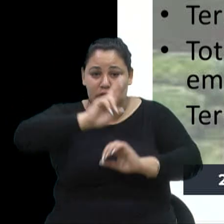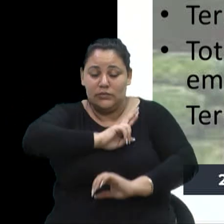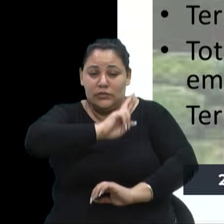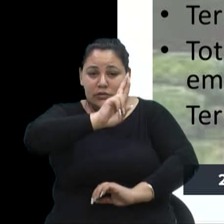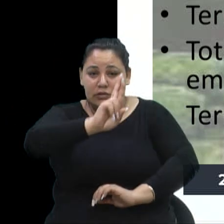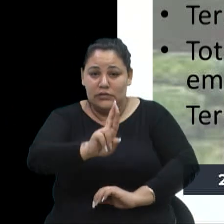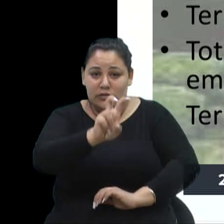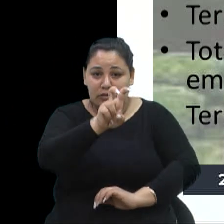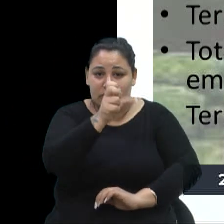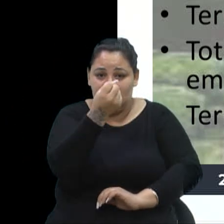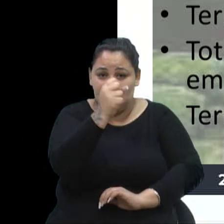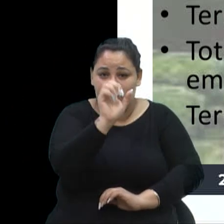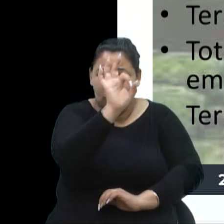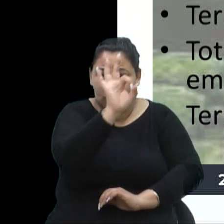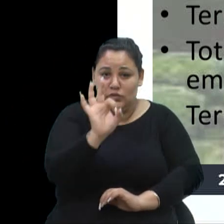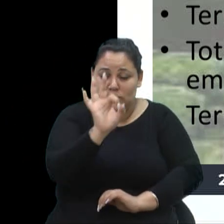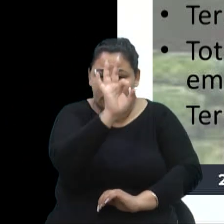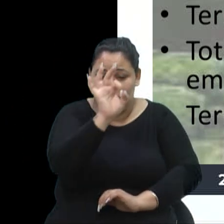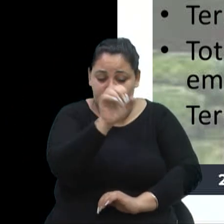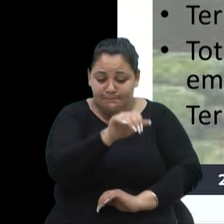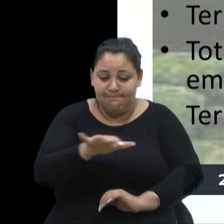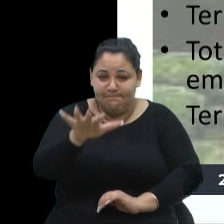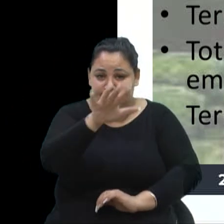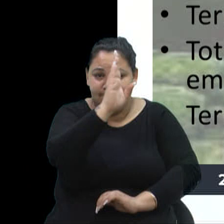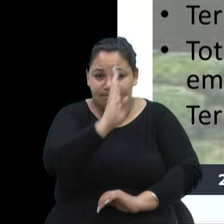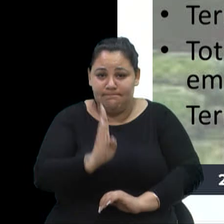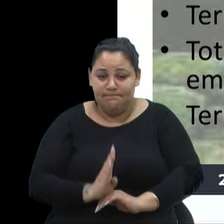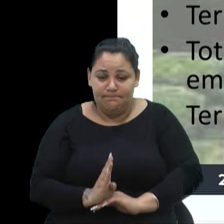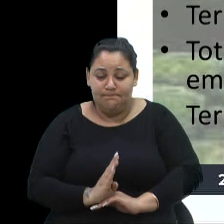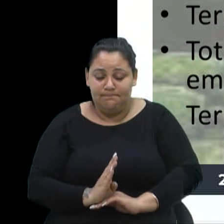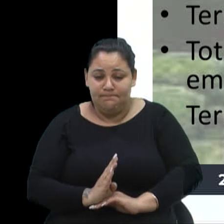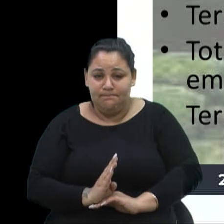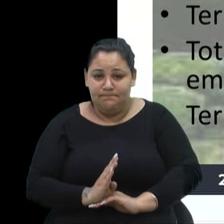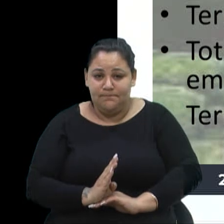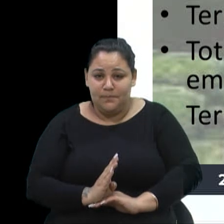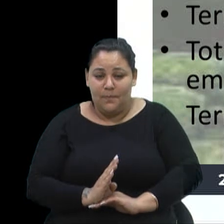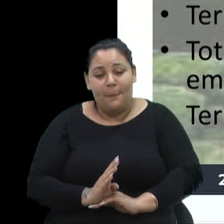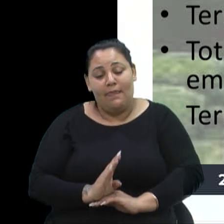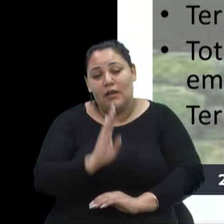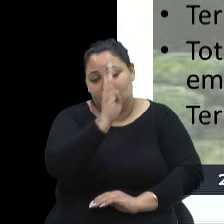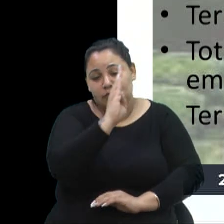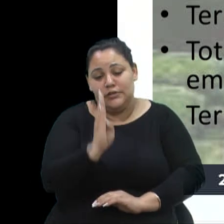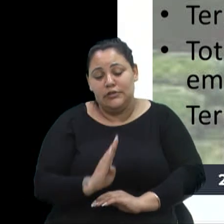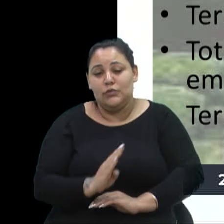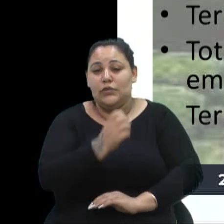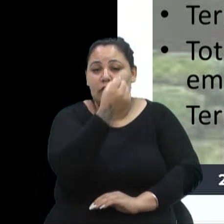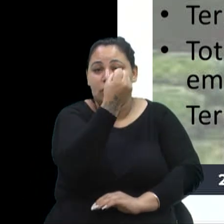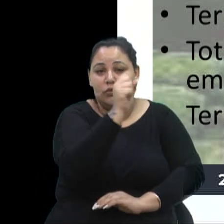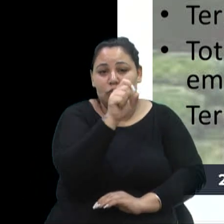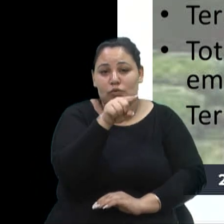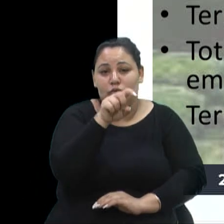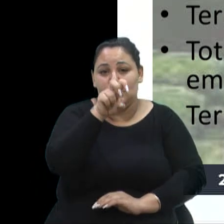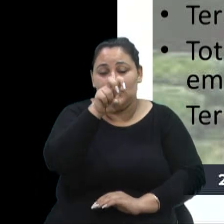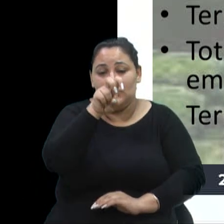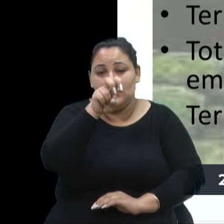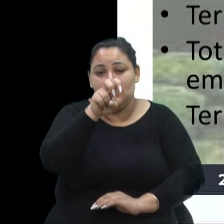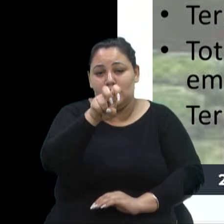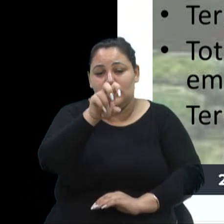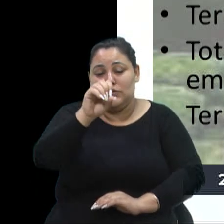do território nacional. E o território brasileiro é 8 milhões e 500 mil quilômetros quadrados.